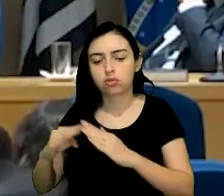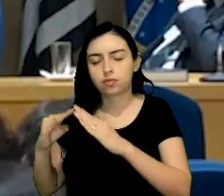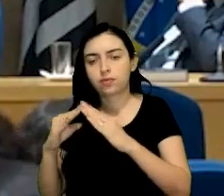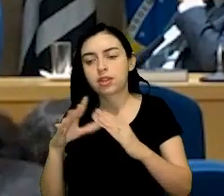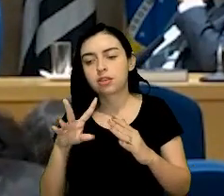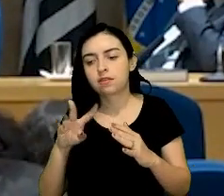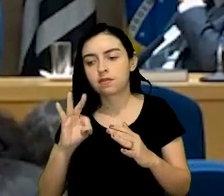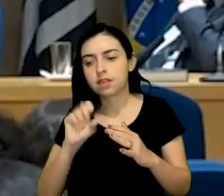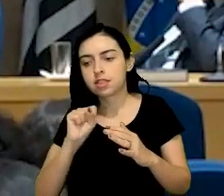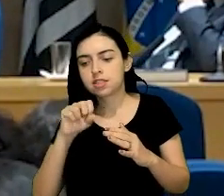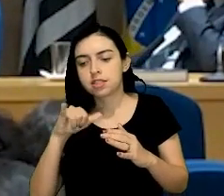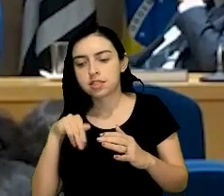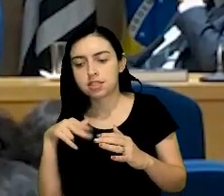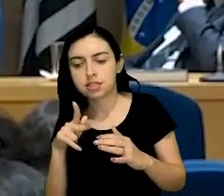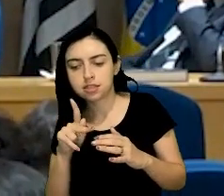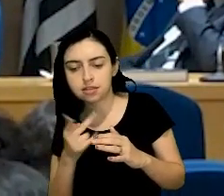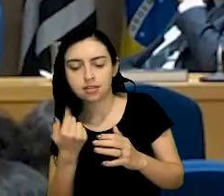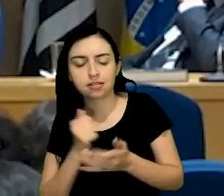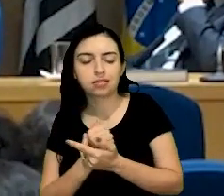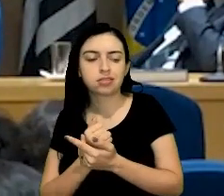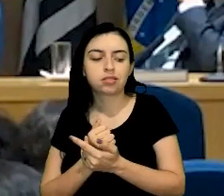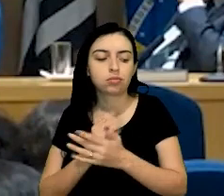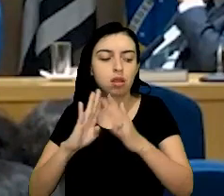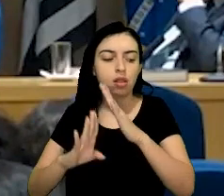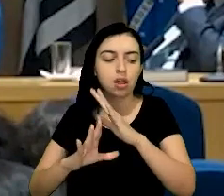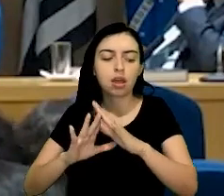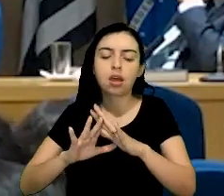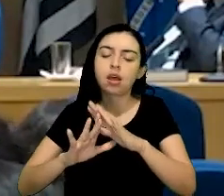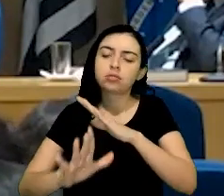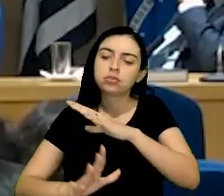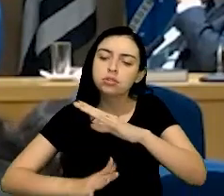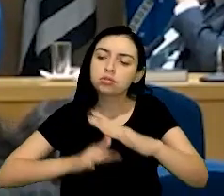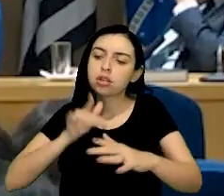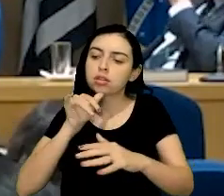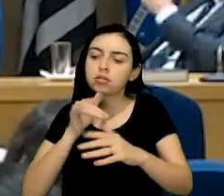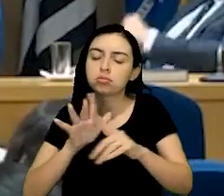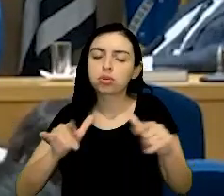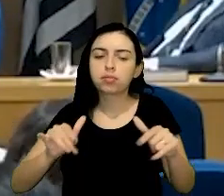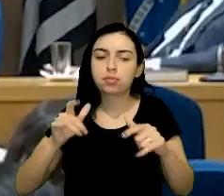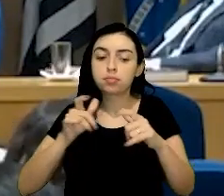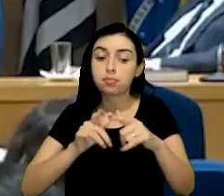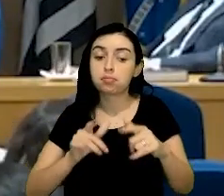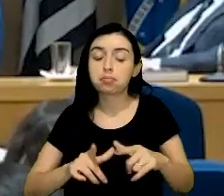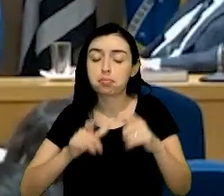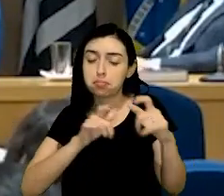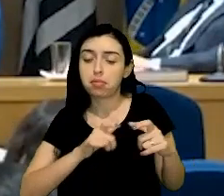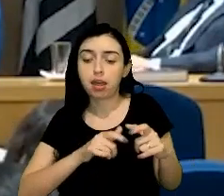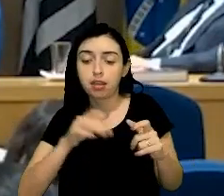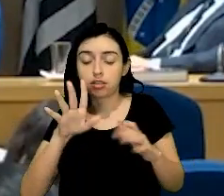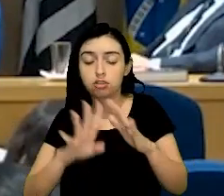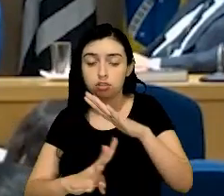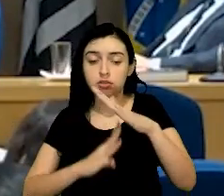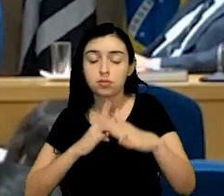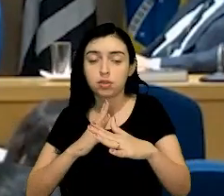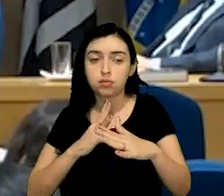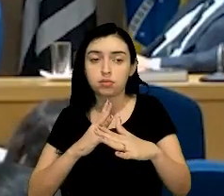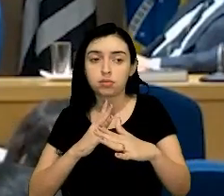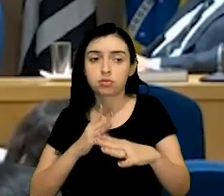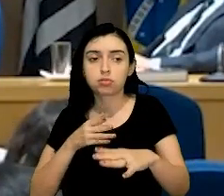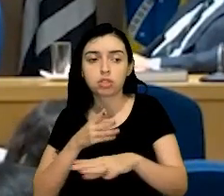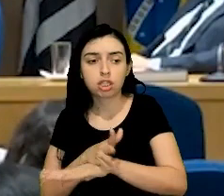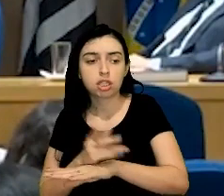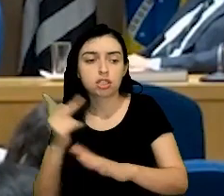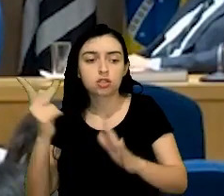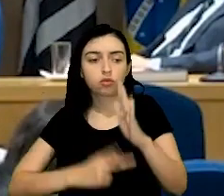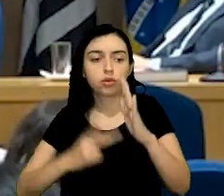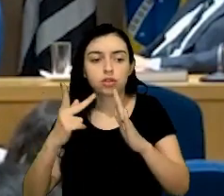fluxos transnacionais, porque parte considerável desses migrantes iam em seus projetos migratórios o